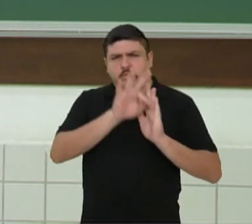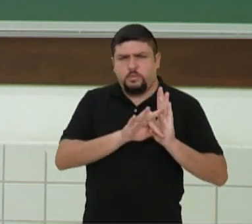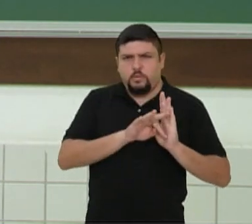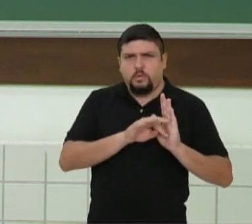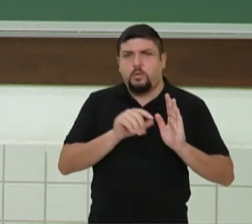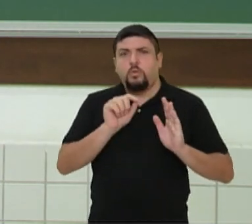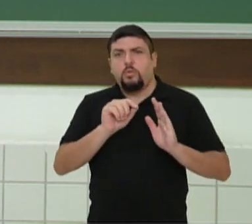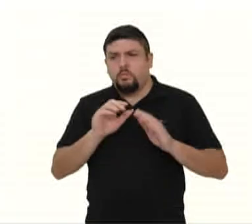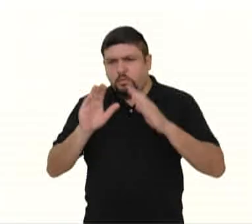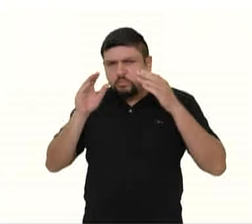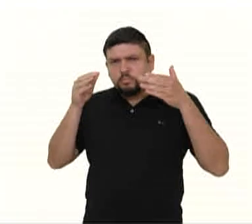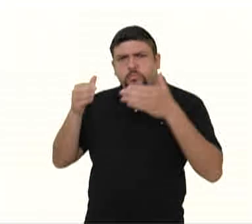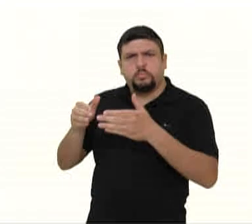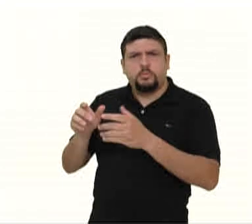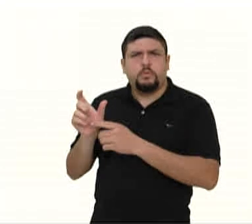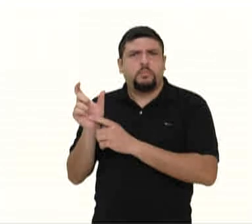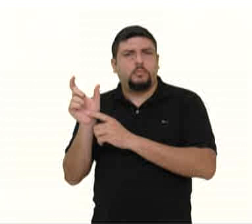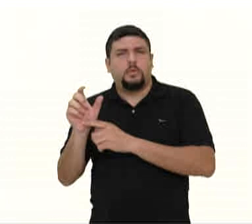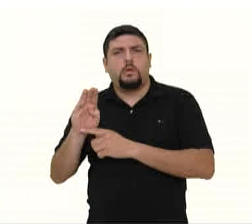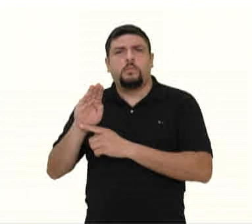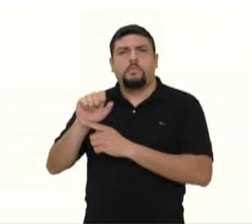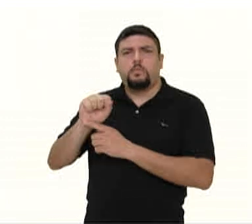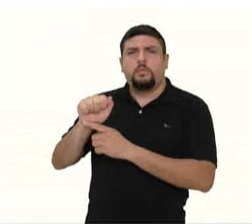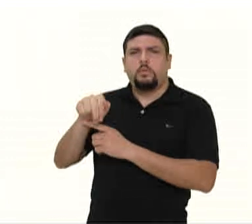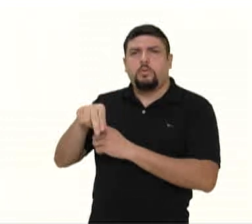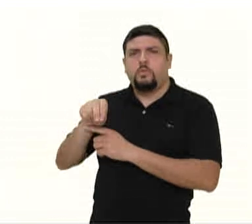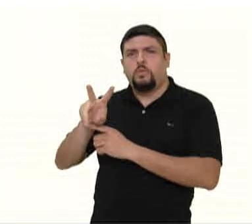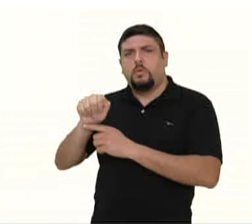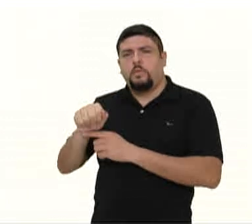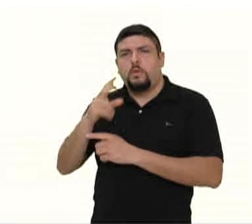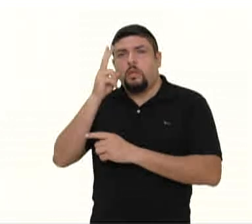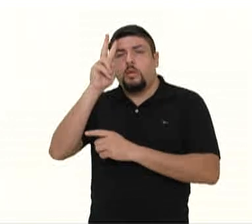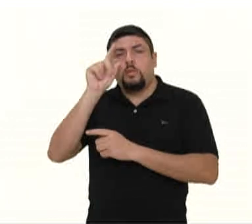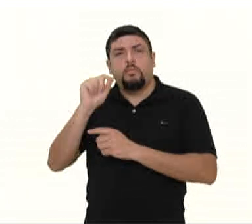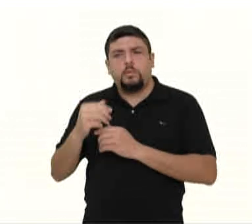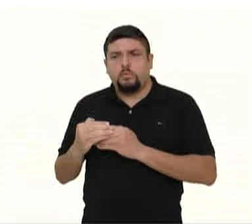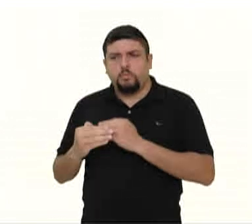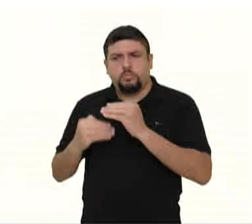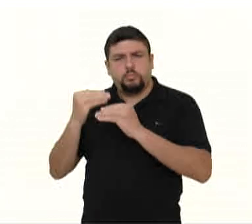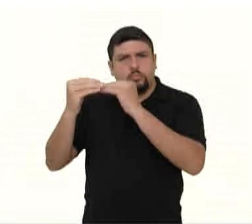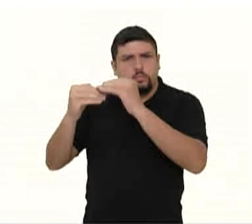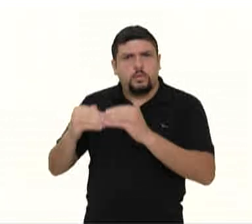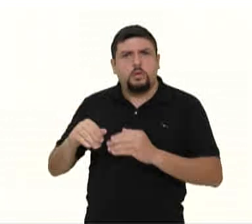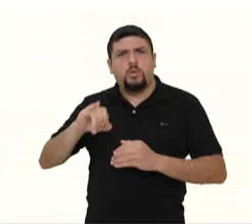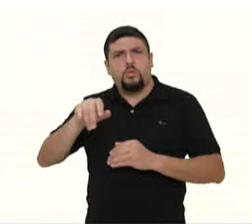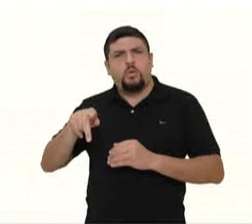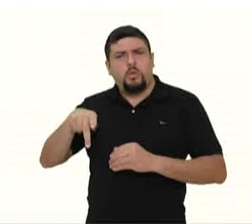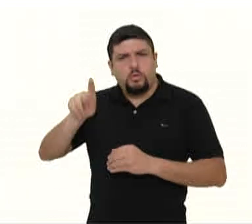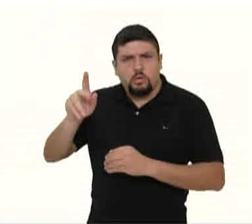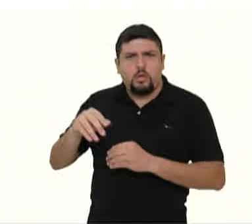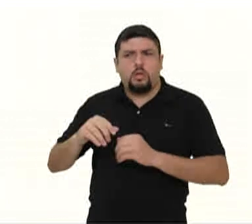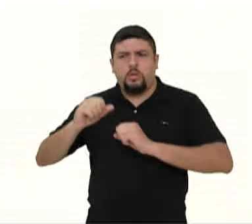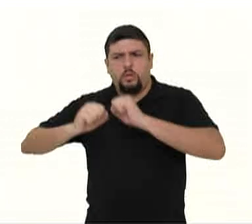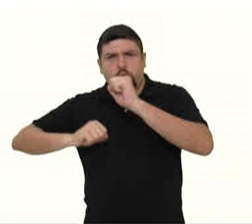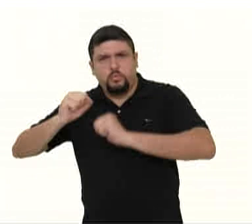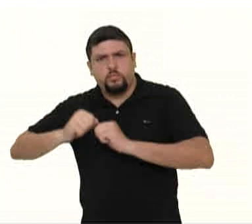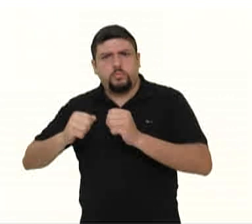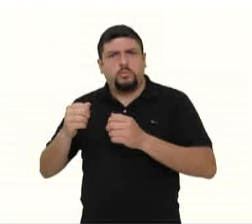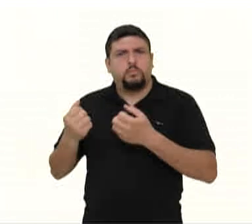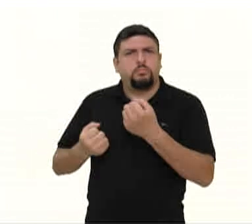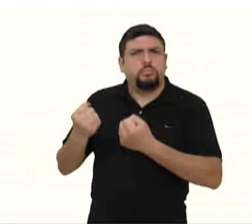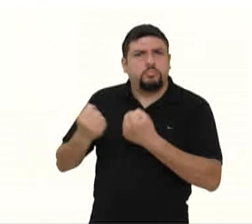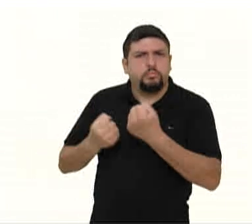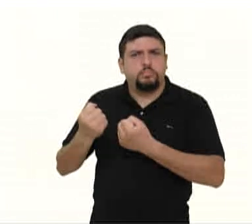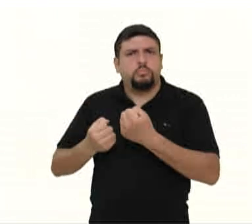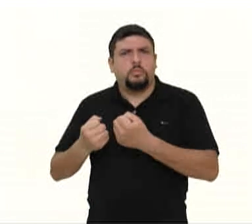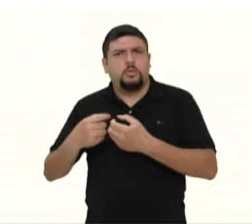no comando, né? Aqui falou em bossa nova, você lembra do desenvolvimentismo, do JK, plano de metas, indústria automobilística,